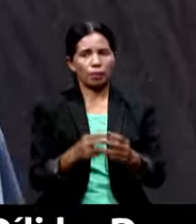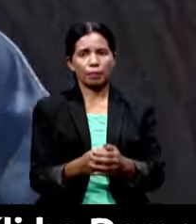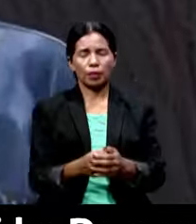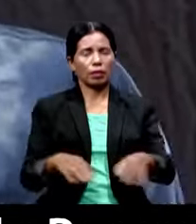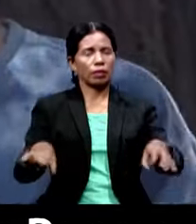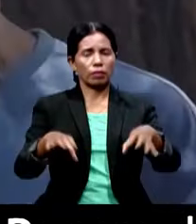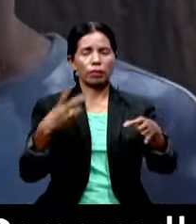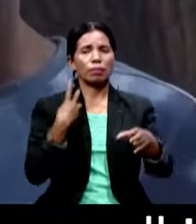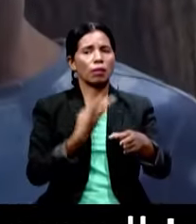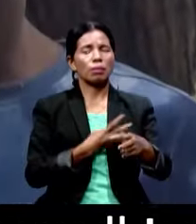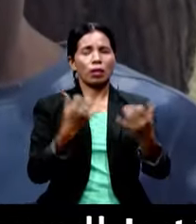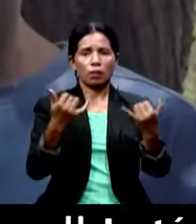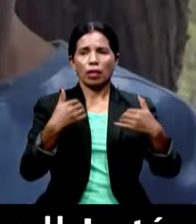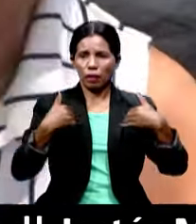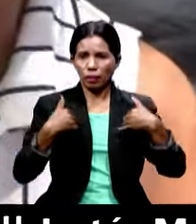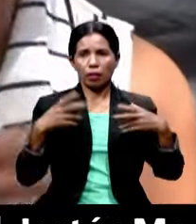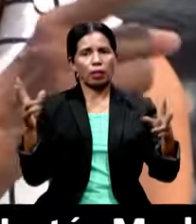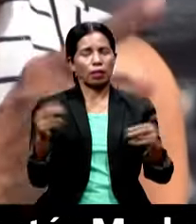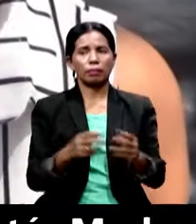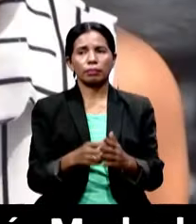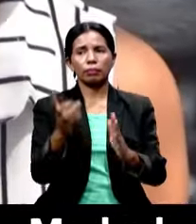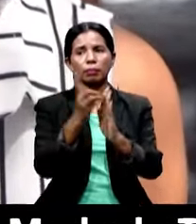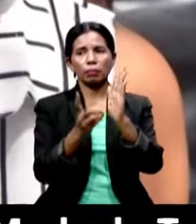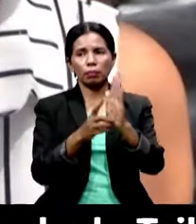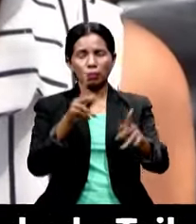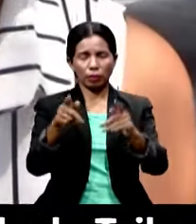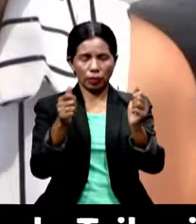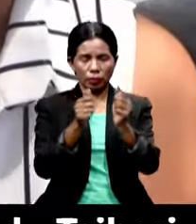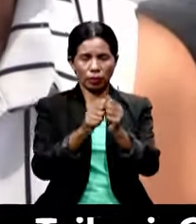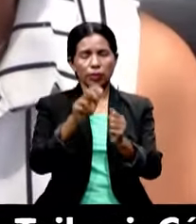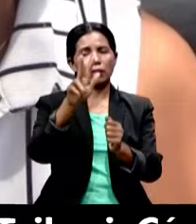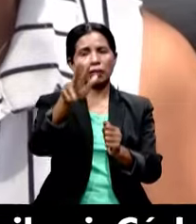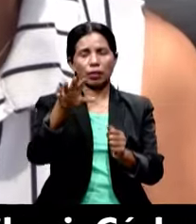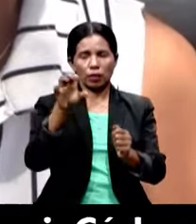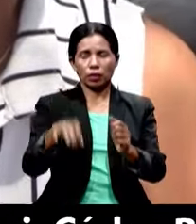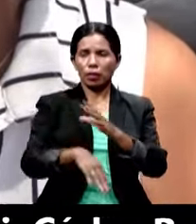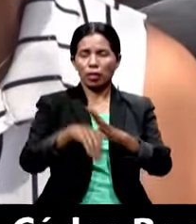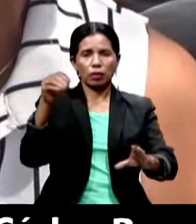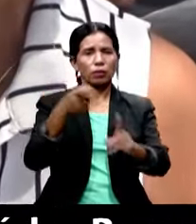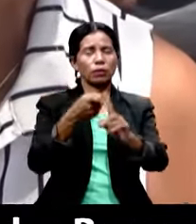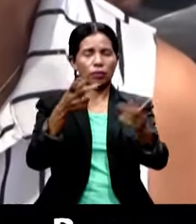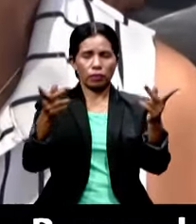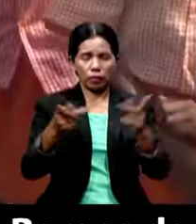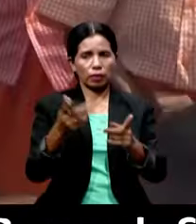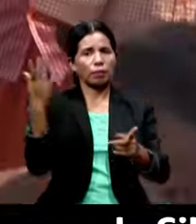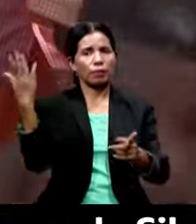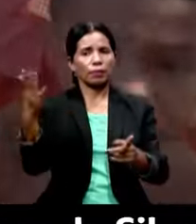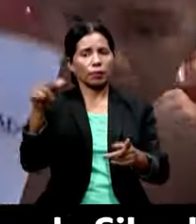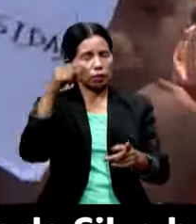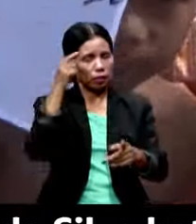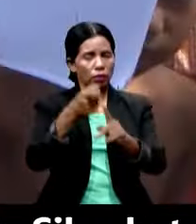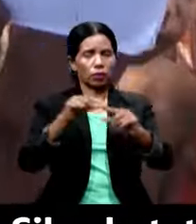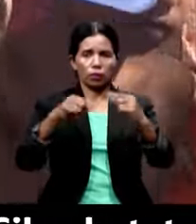de trabalho para mim a forro e a que é. Tuirdados comunidade tas tolu ha mutuk atus tolu resit mak sesai husi fatin refere. Antes ne guvern liu si